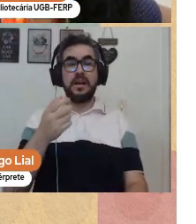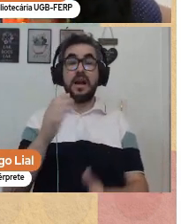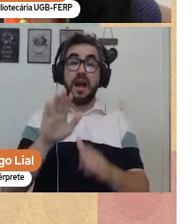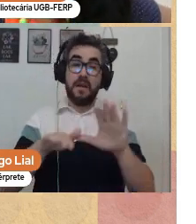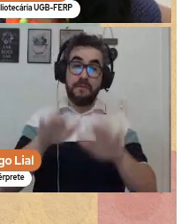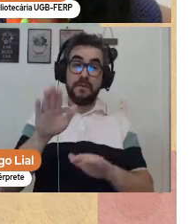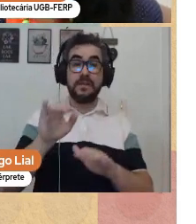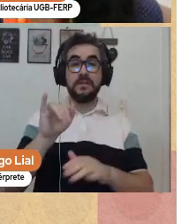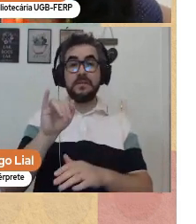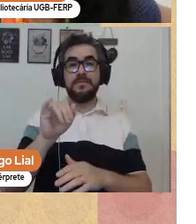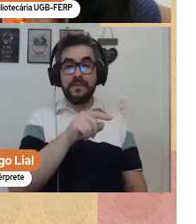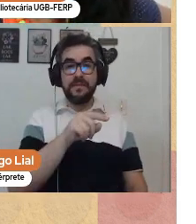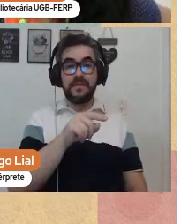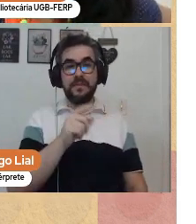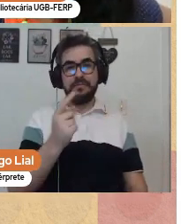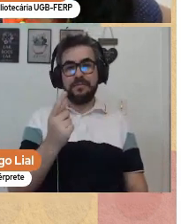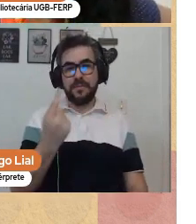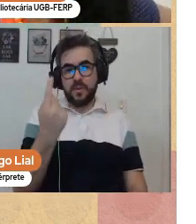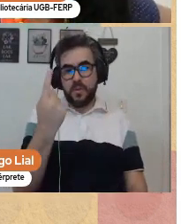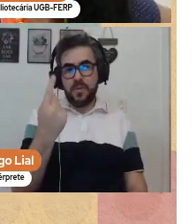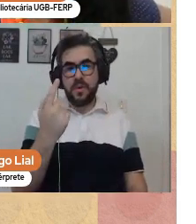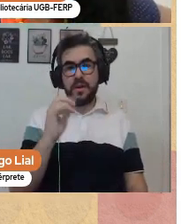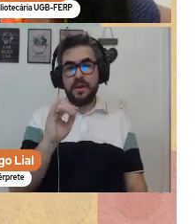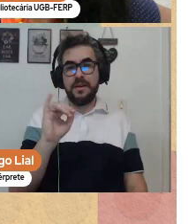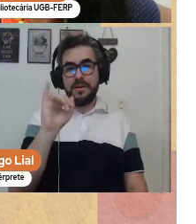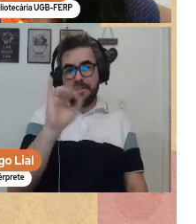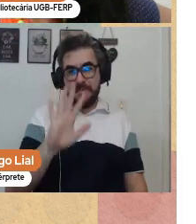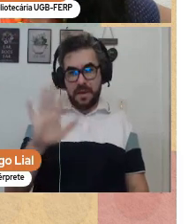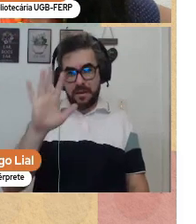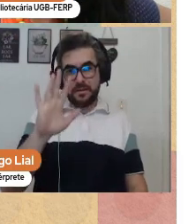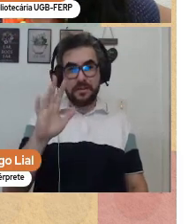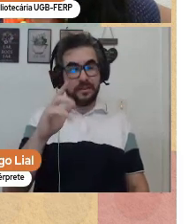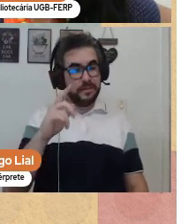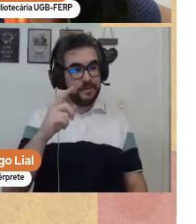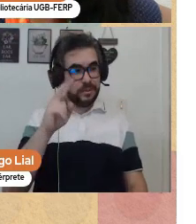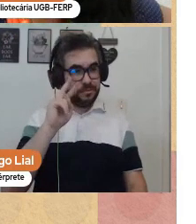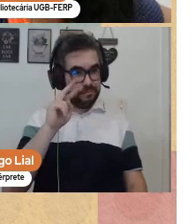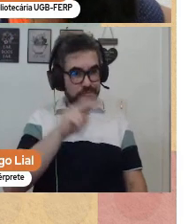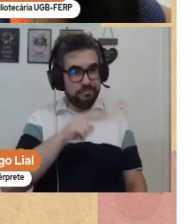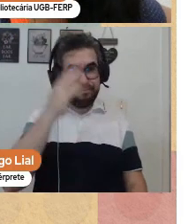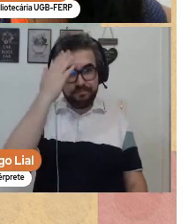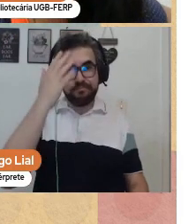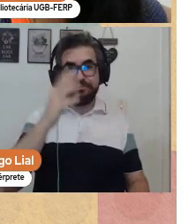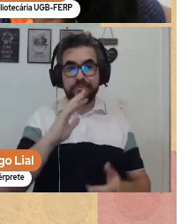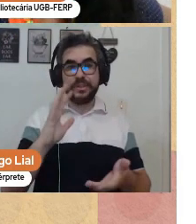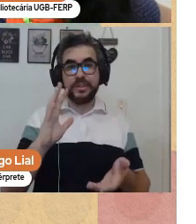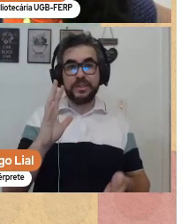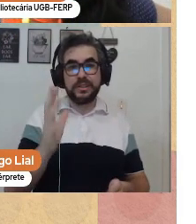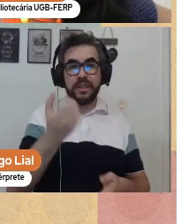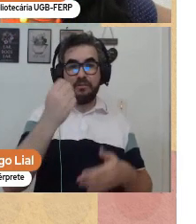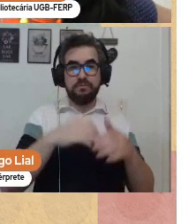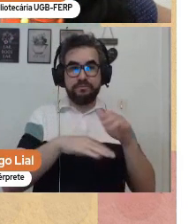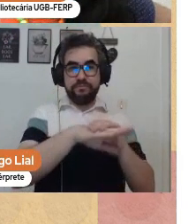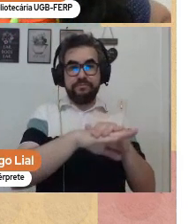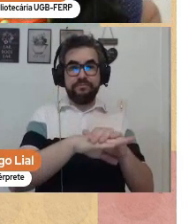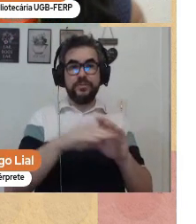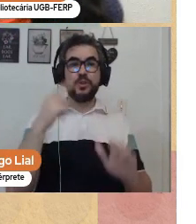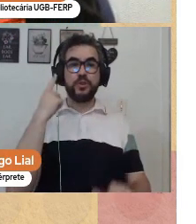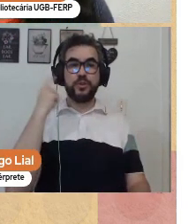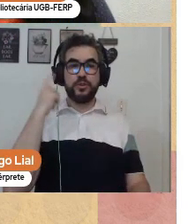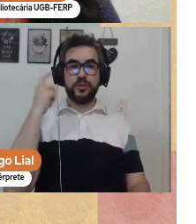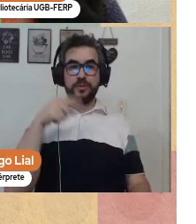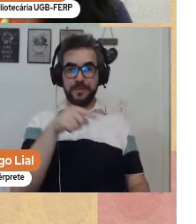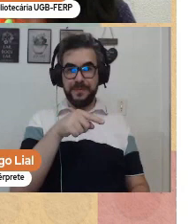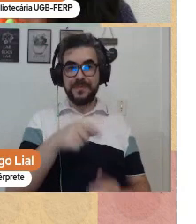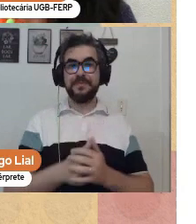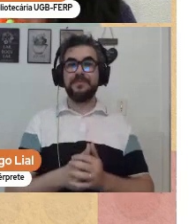que mencionam sobre os documentos, sobre os registros sonoros. Pode passar, por favor? E para eu poder falar